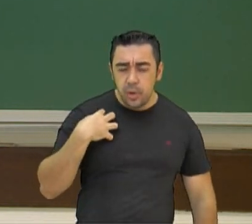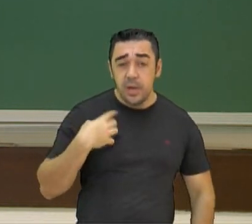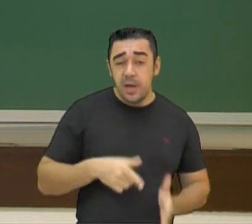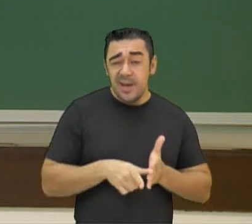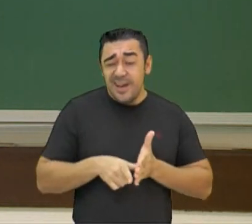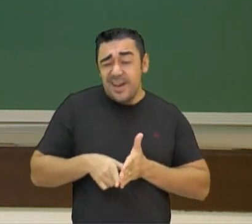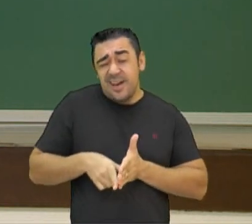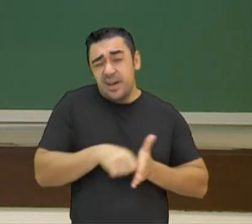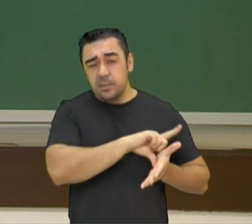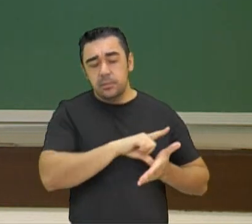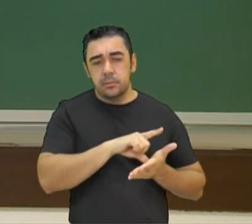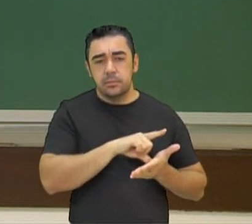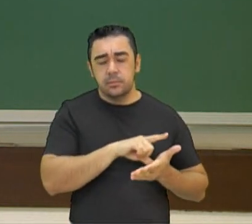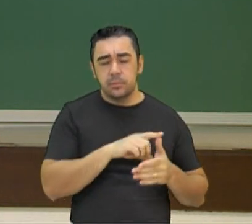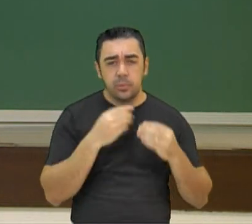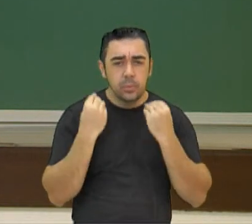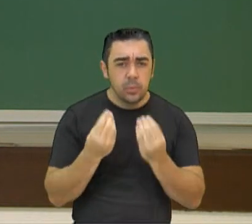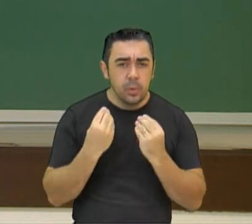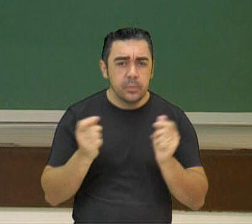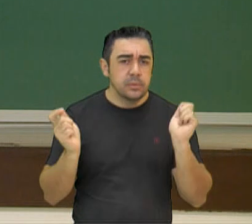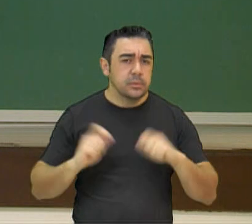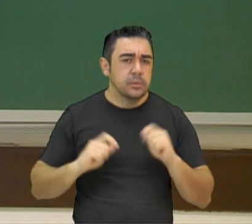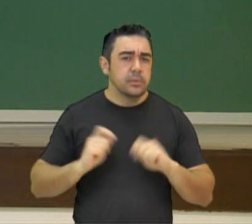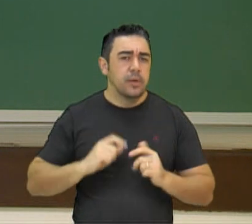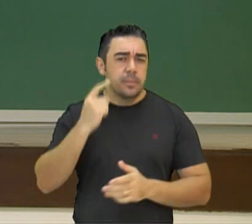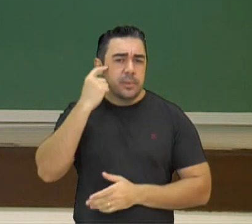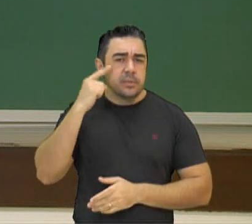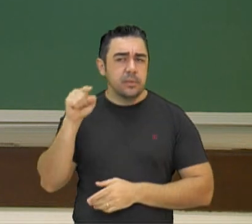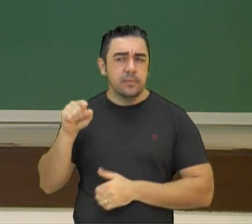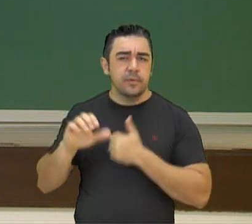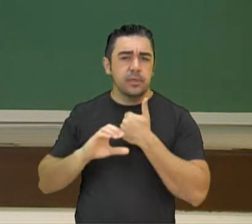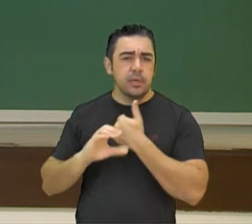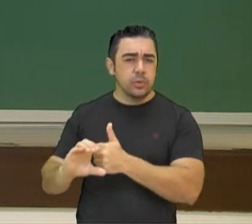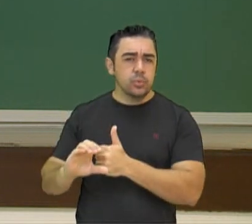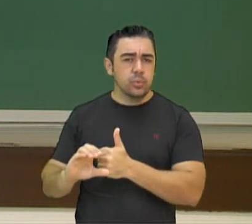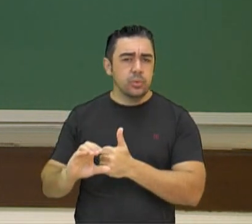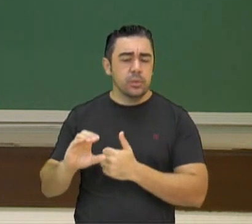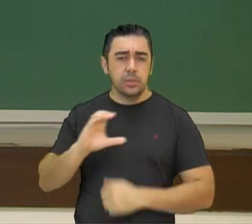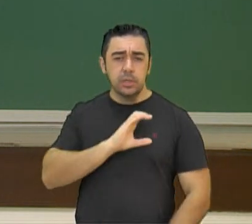Cristo, poderiam ser cristãos? Então,